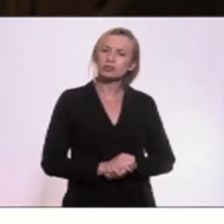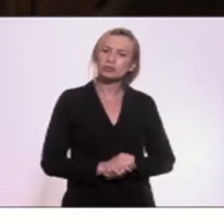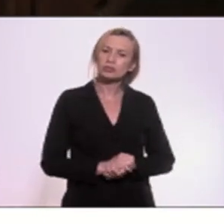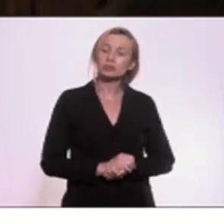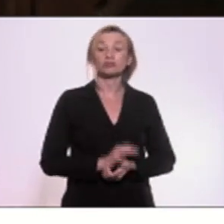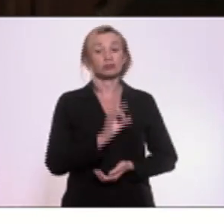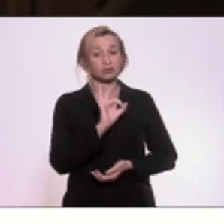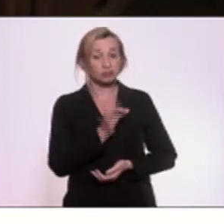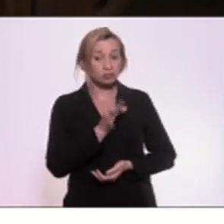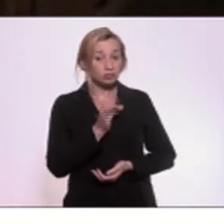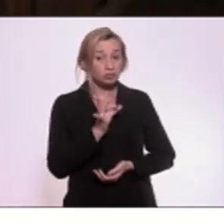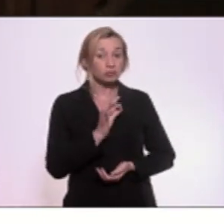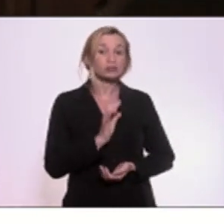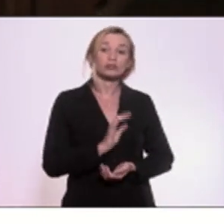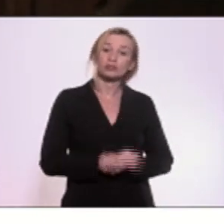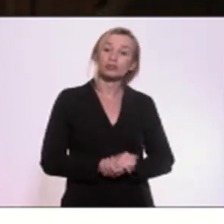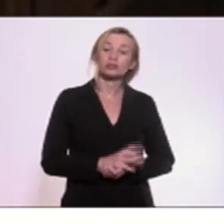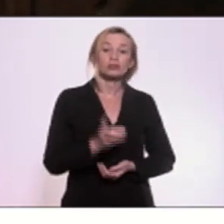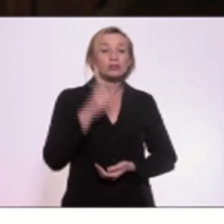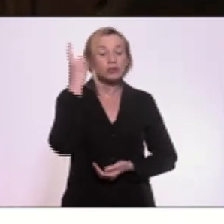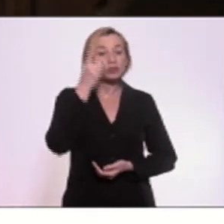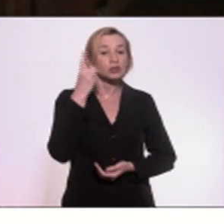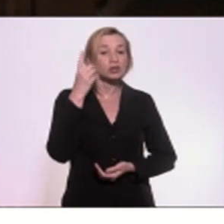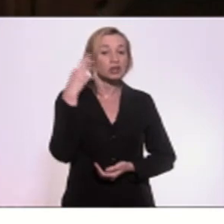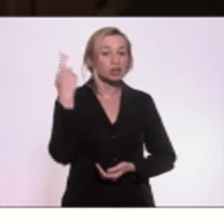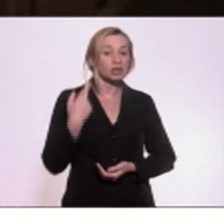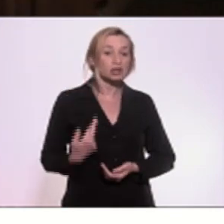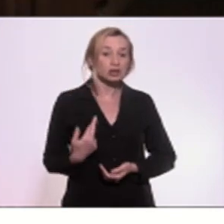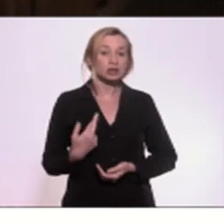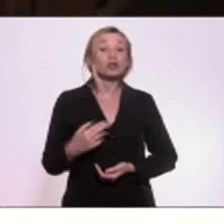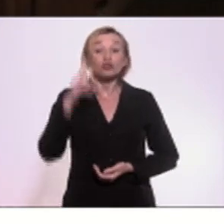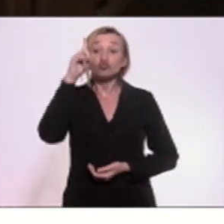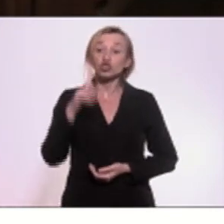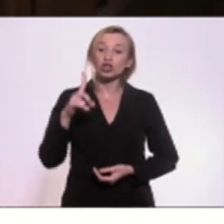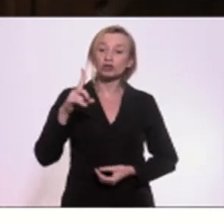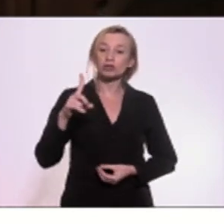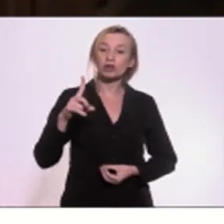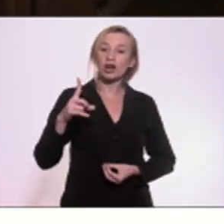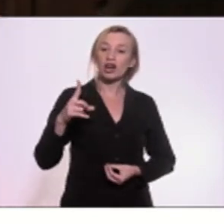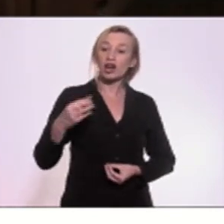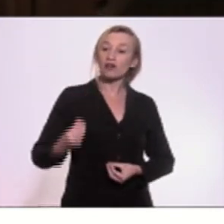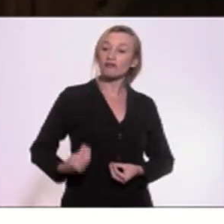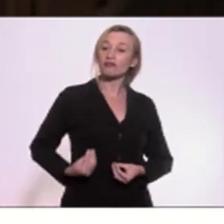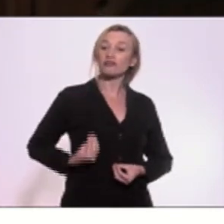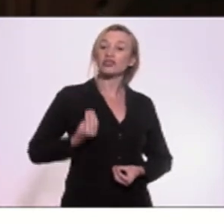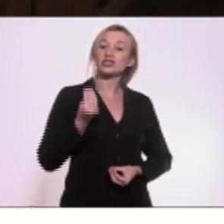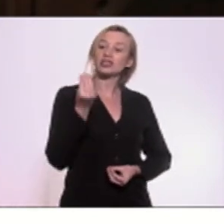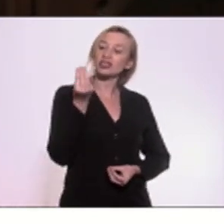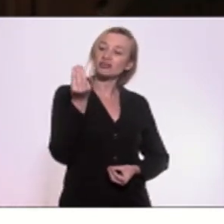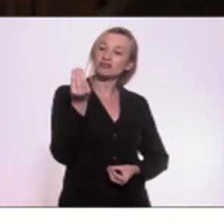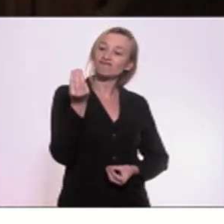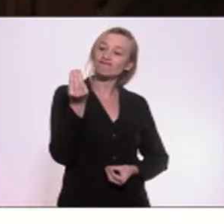é, obviamente, deputada Renata, o direito à vida. À vida.